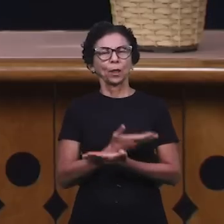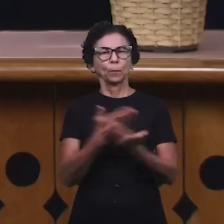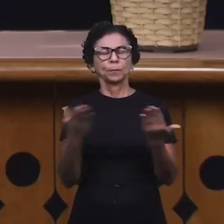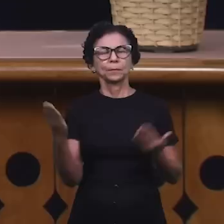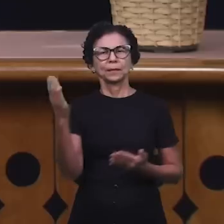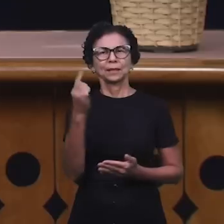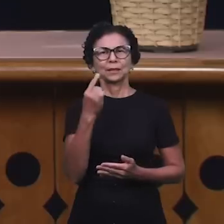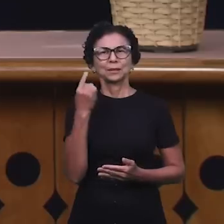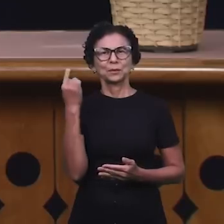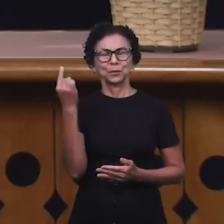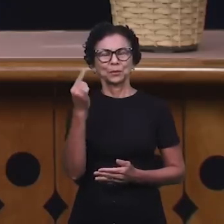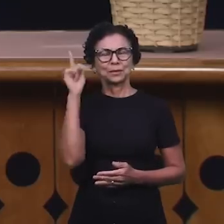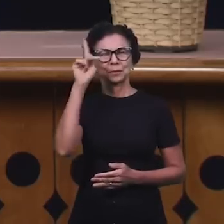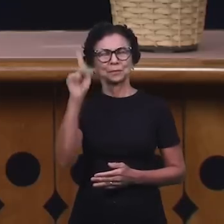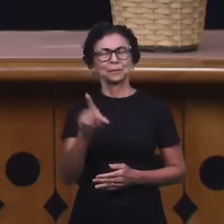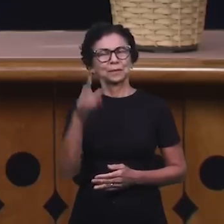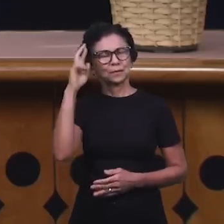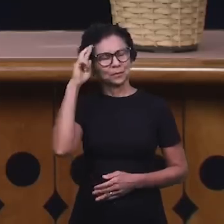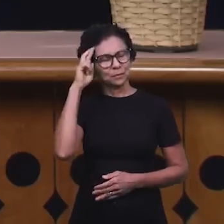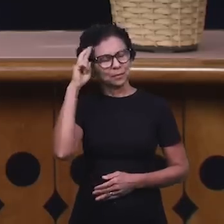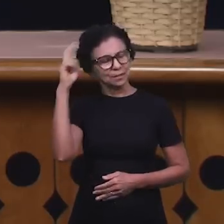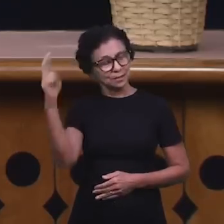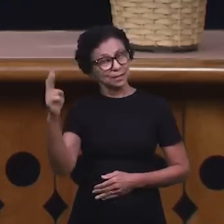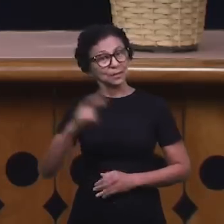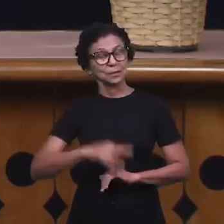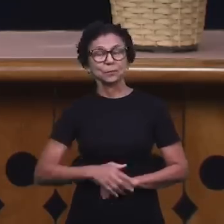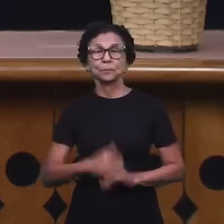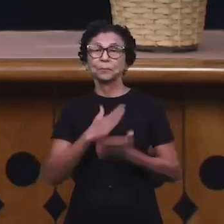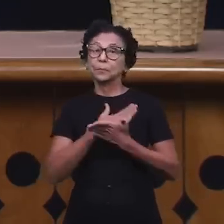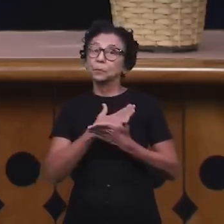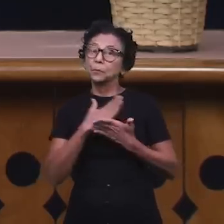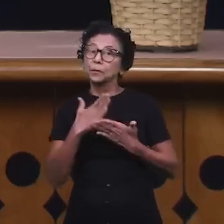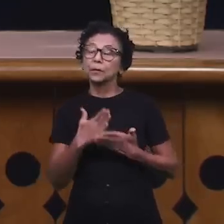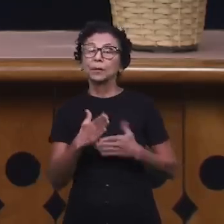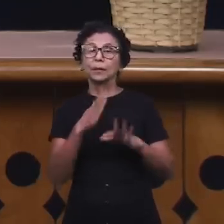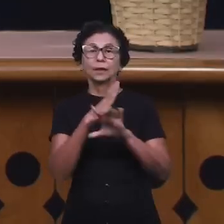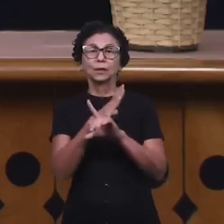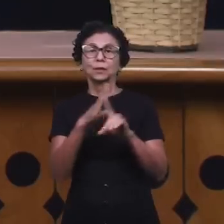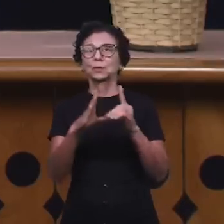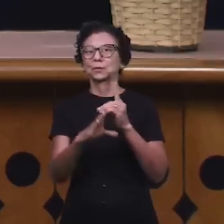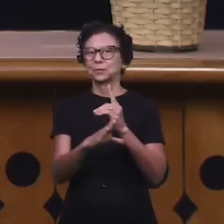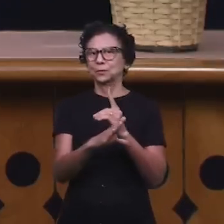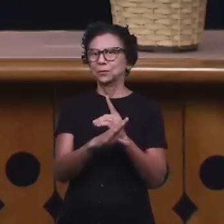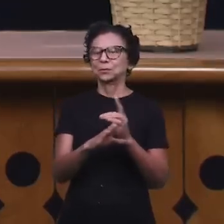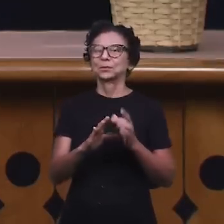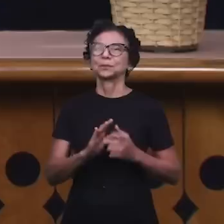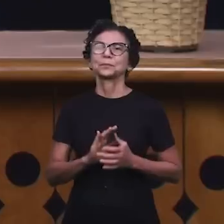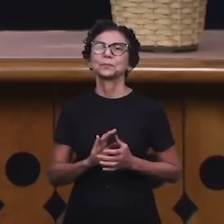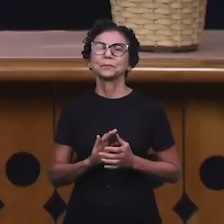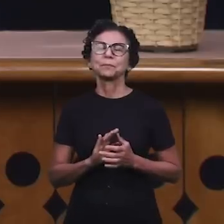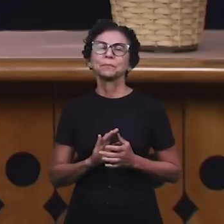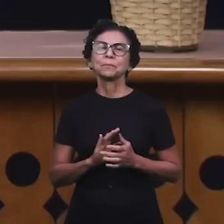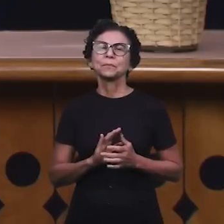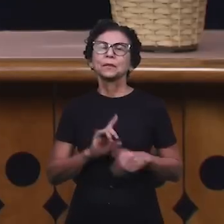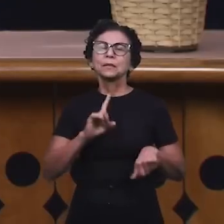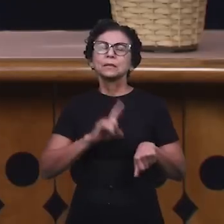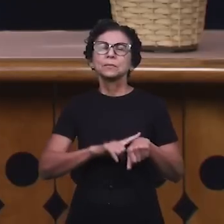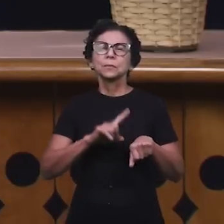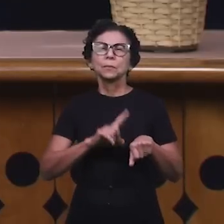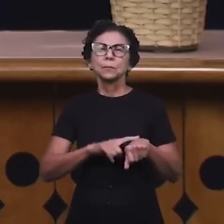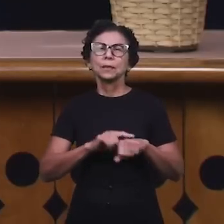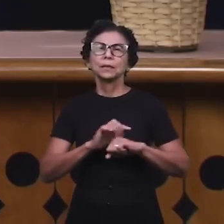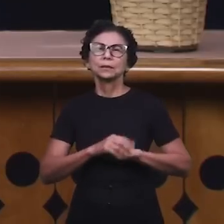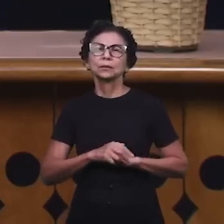Nós saudamos a todos com a paz do Senhor. Estamos dando início ao nosso culto. Nós vamos elevar ao